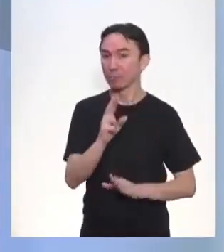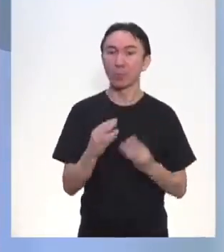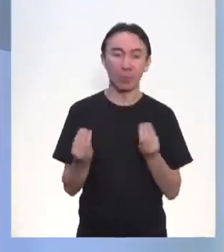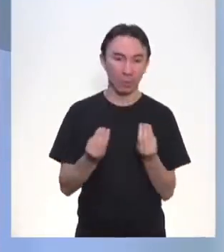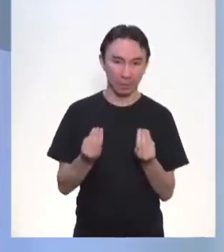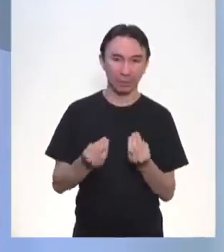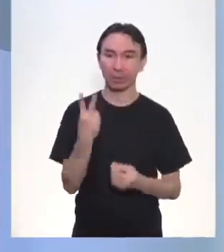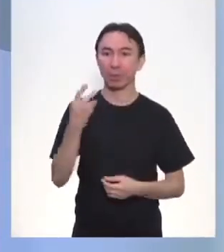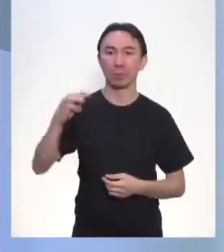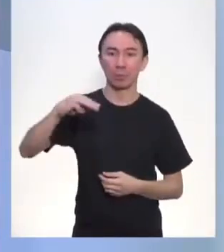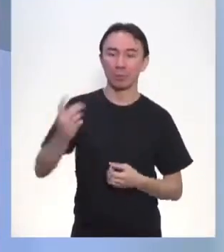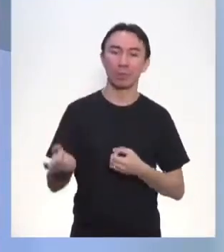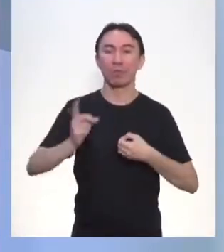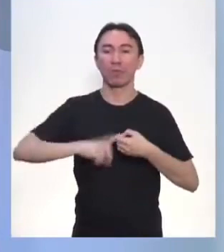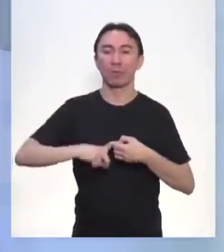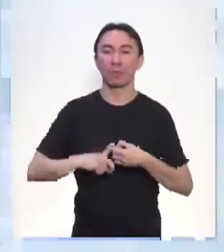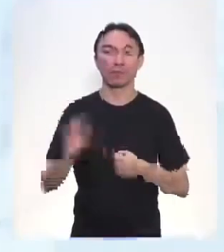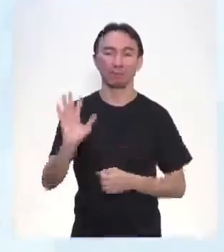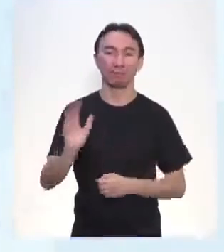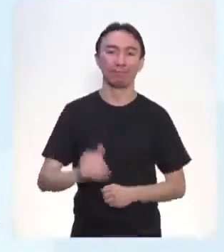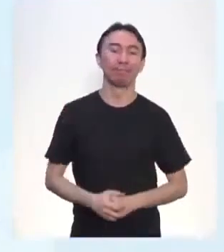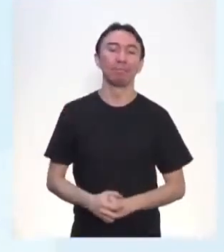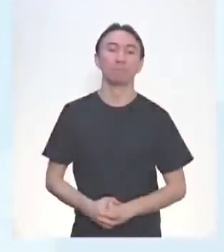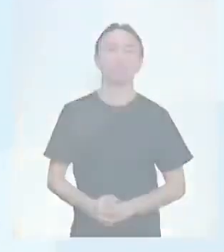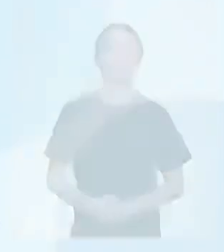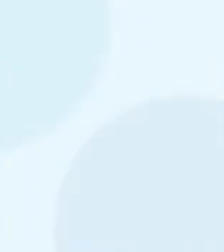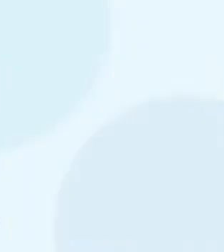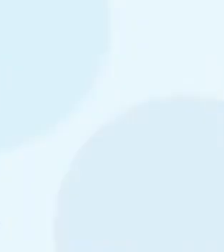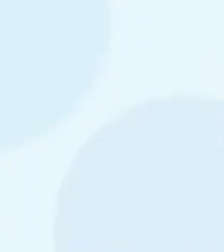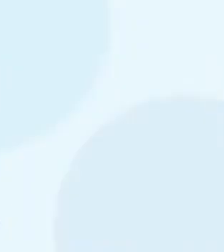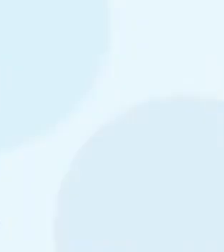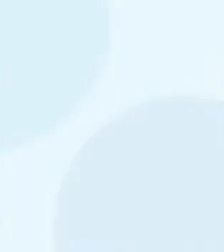minutinhos, a gente já retorna. Bom trabalho. Show.